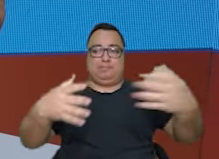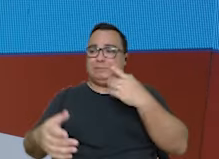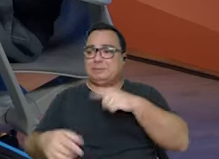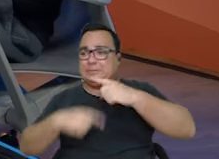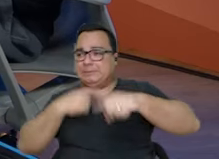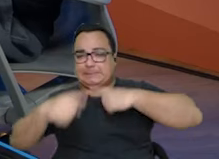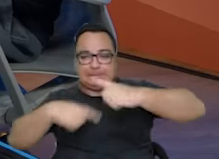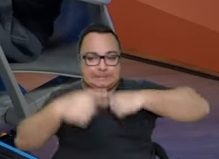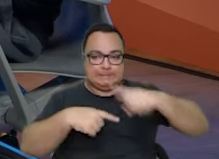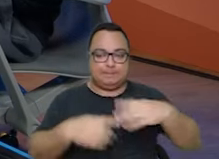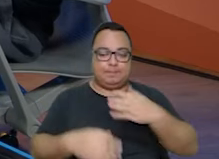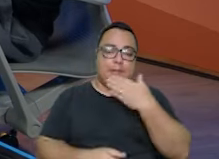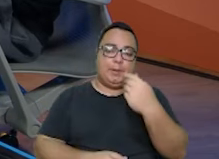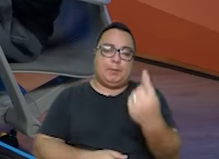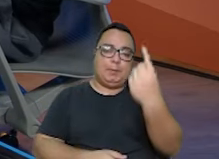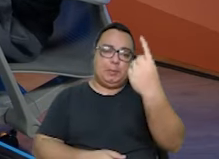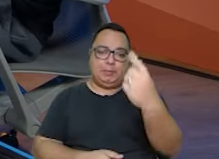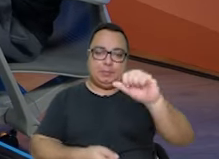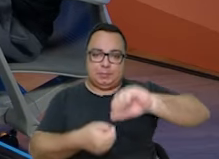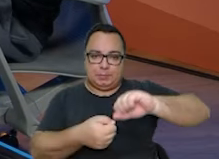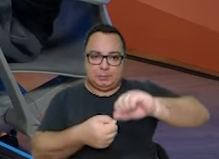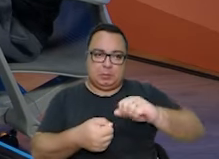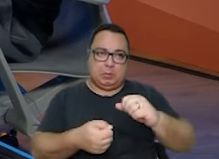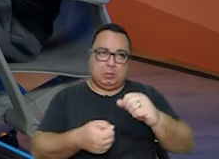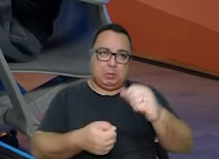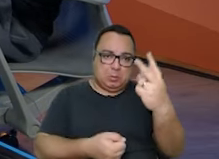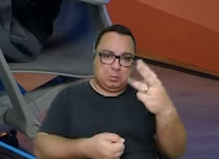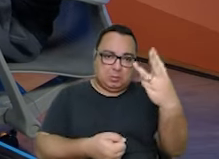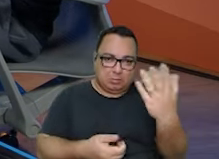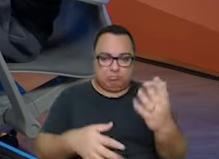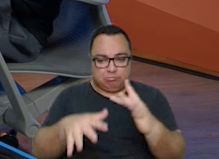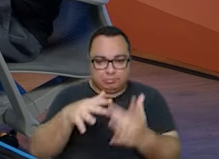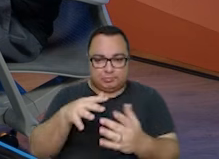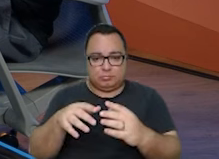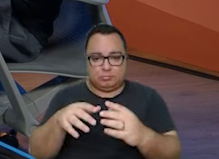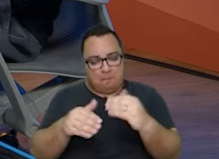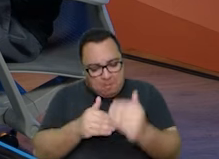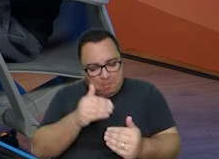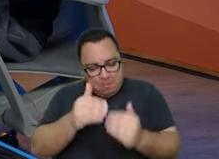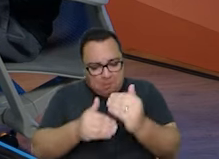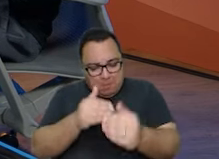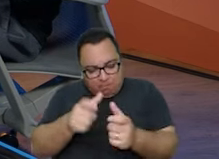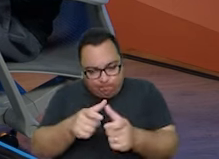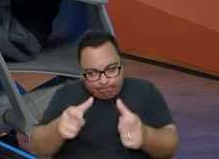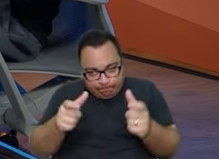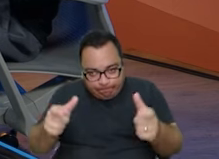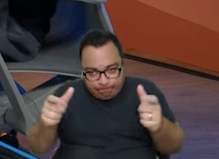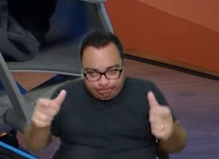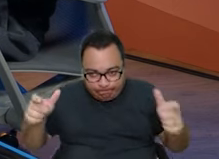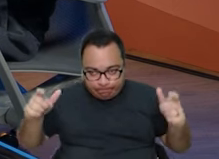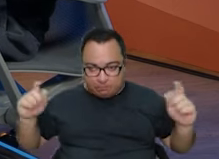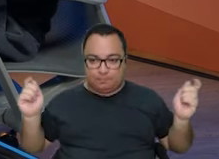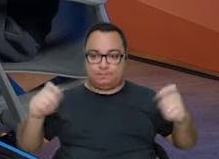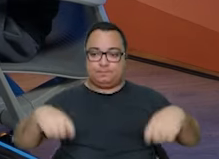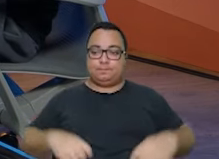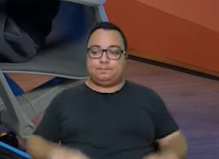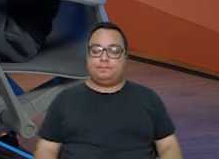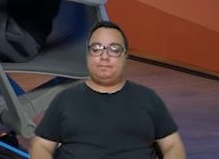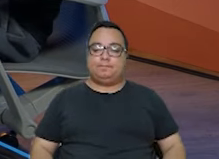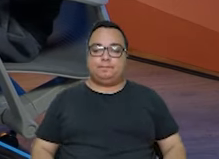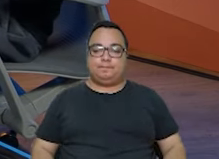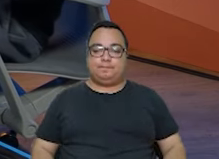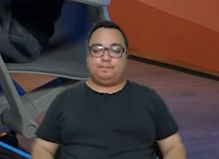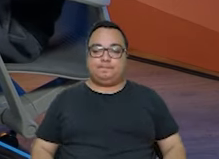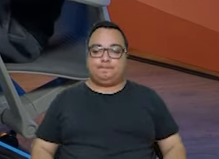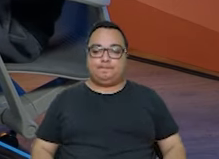então faça bem feito aonde puder né Por enquanto e aos poucos vai vai melhorando né e volta aquele exercício que